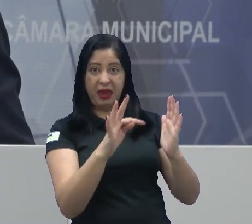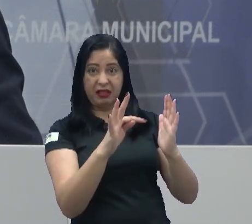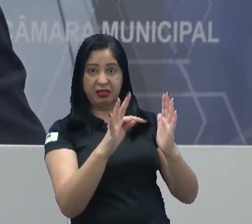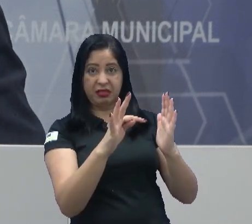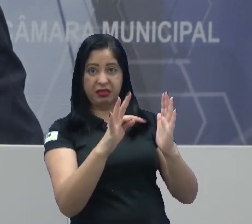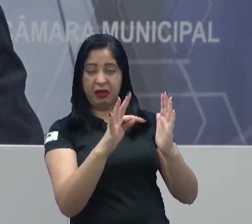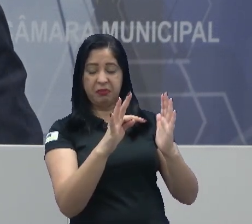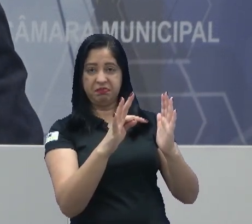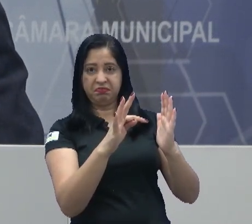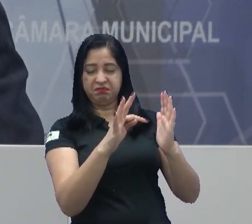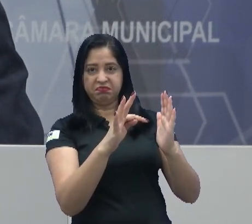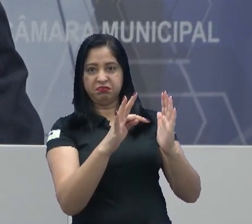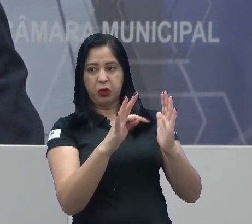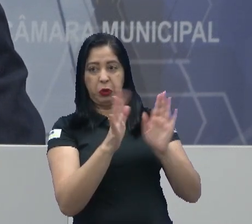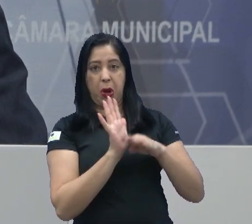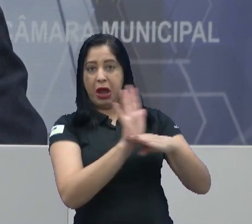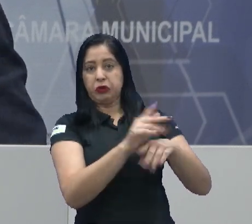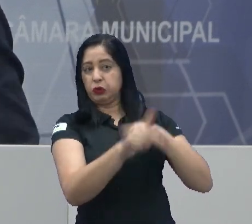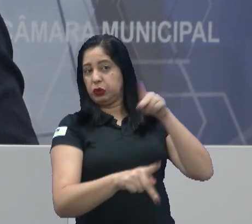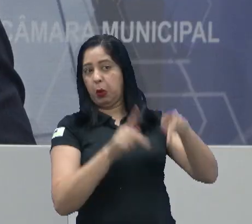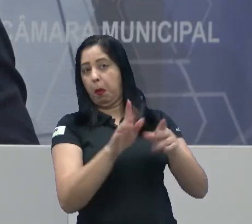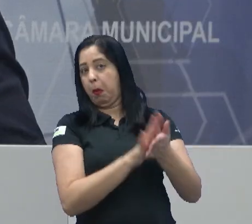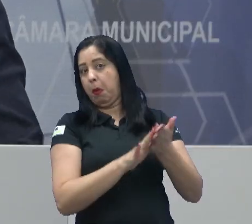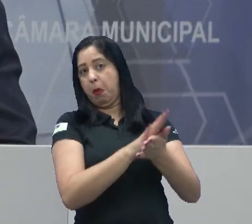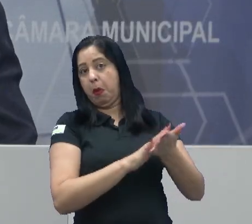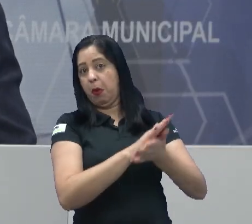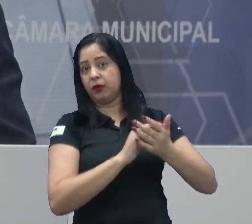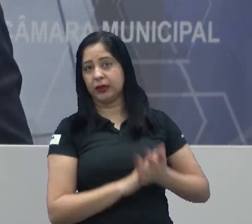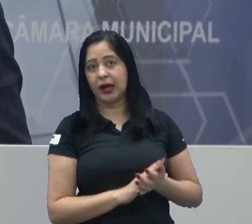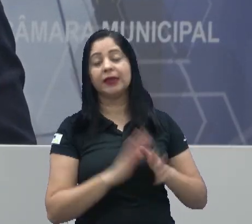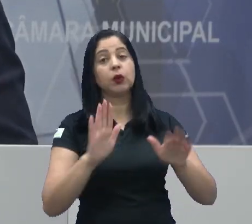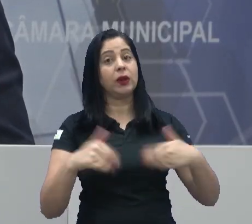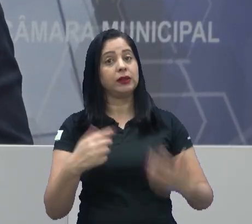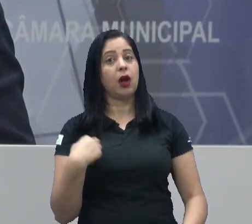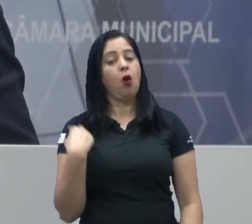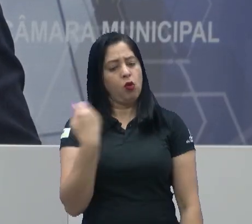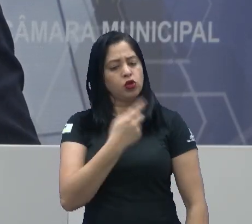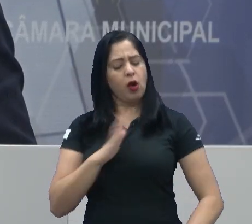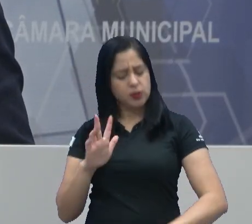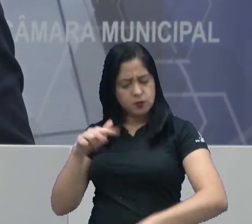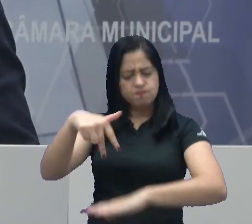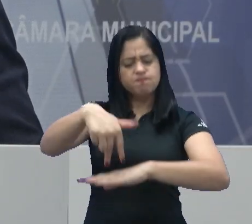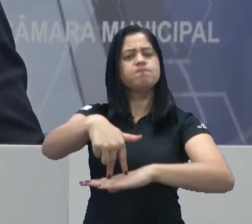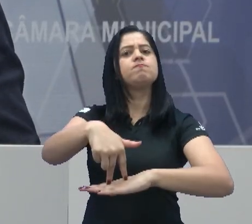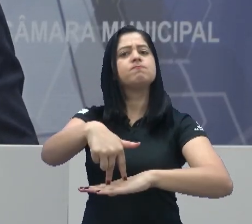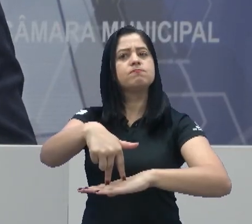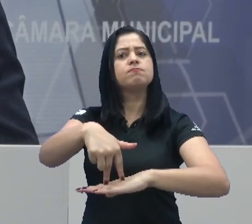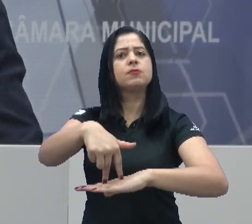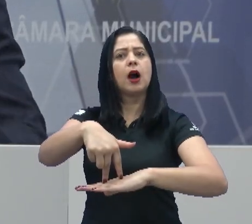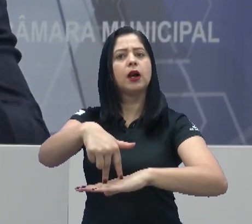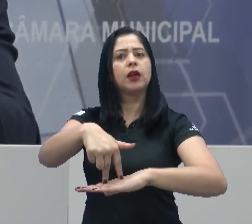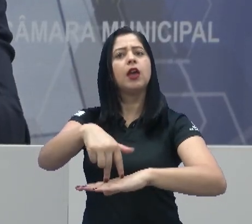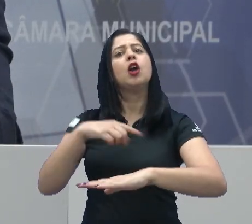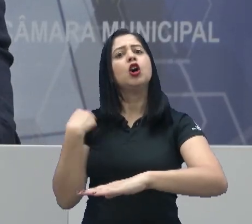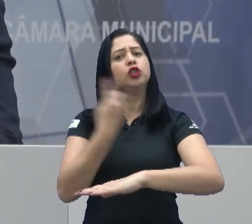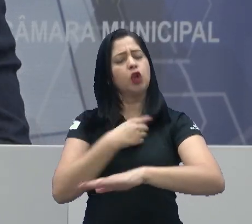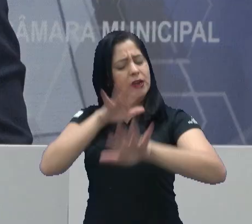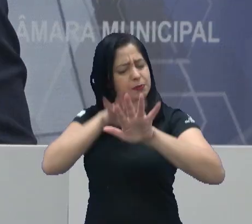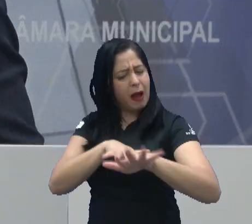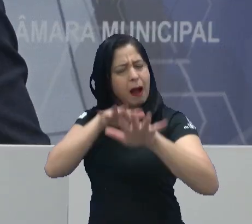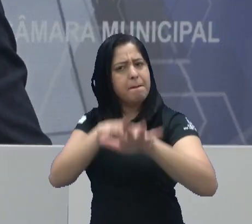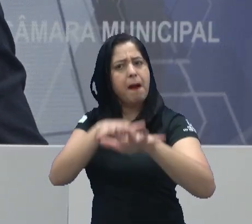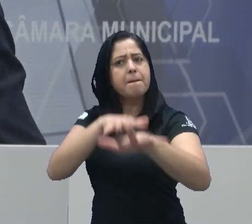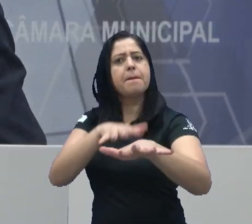população. Então nós estamos aqui, obviamente, para nos posicionar e dizer que nós estamos nas ruas. E agradecer